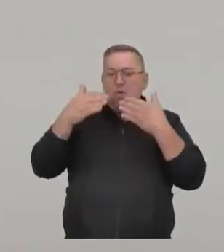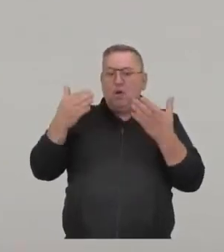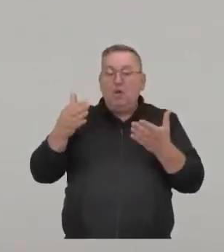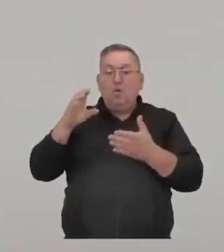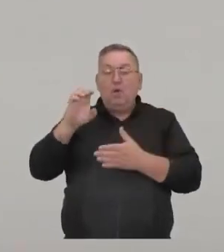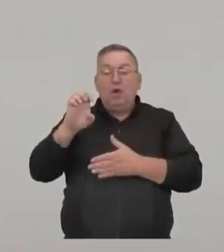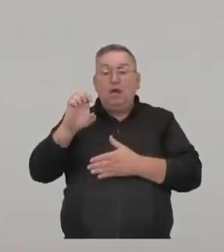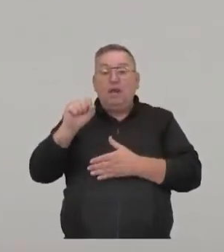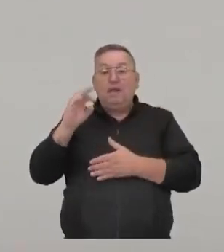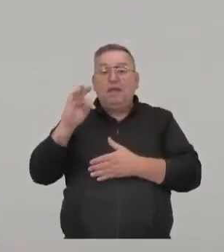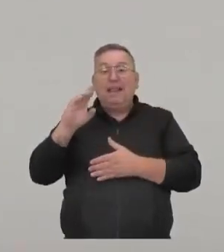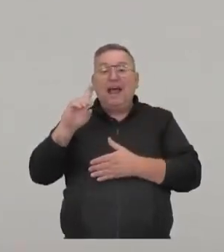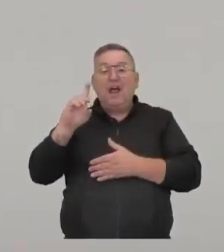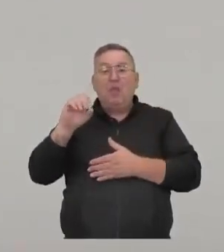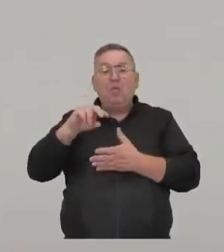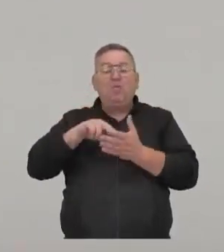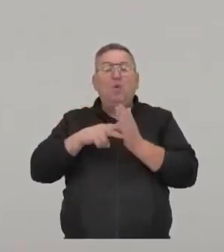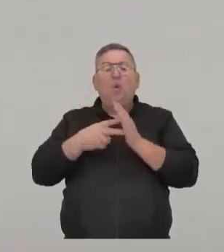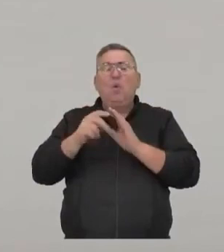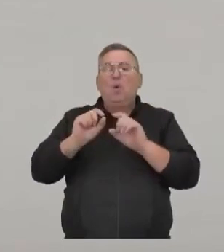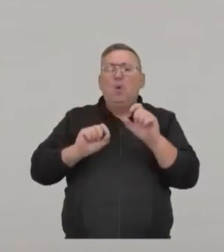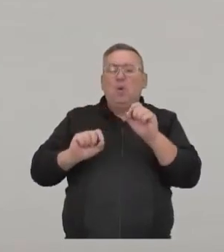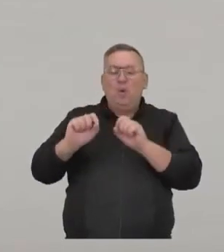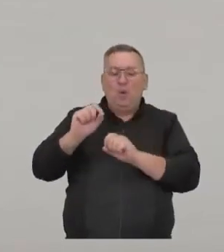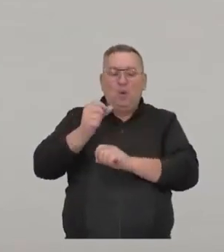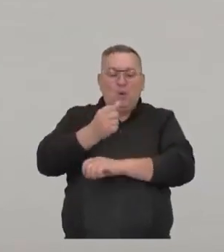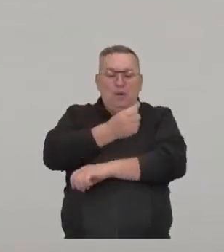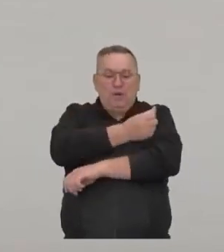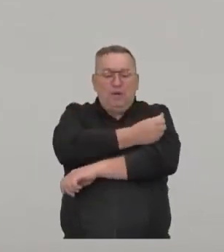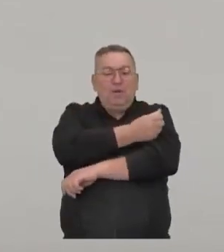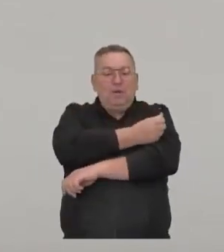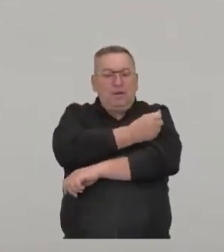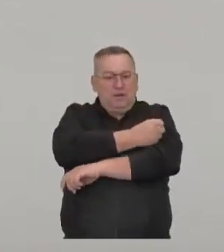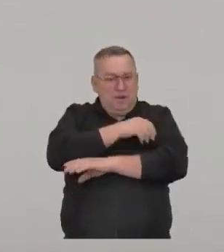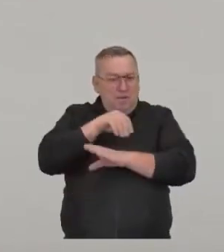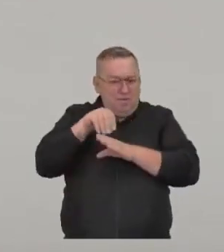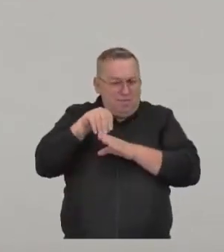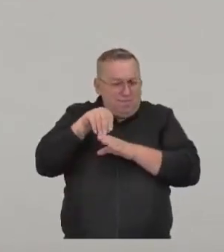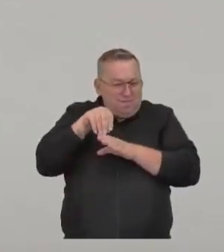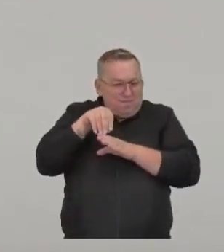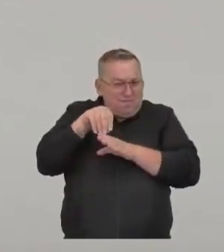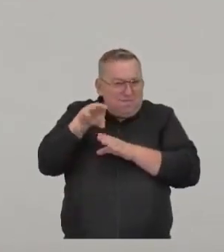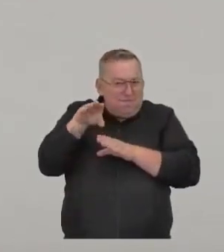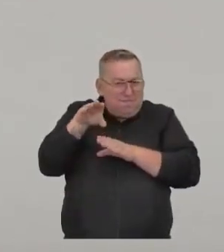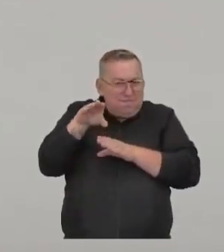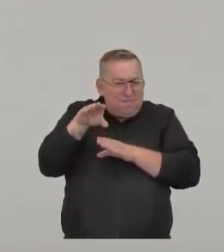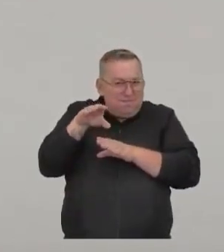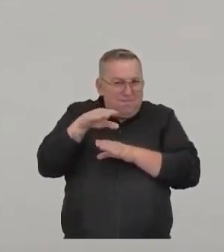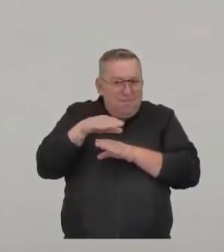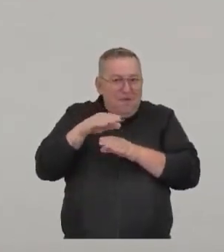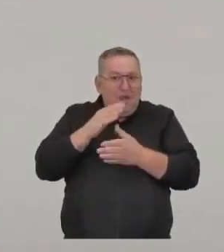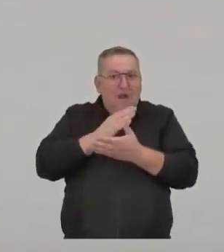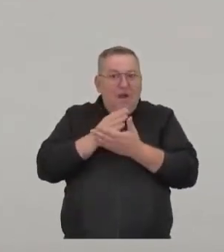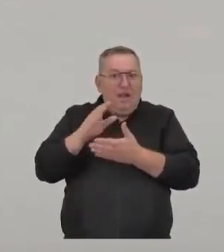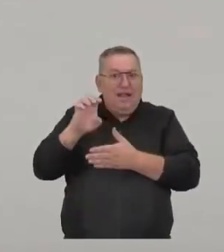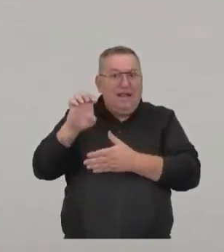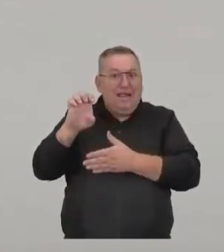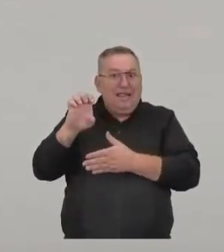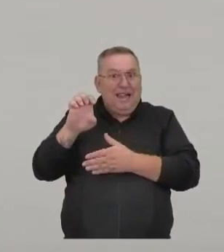digo Estado? E olha só, sexto ano, já vou dar um spoilerzinho aqui, que Estado está escrito com letra